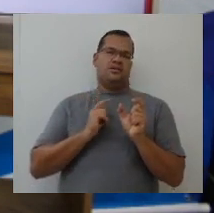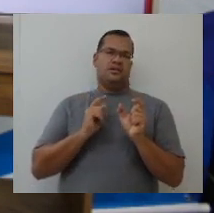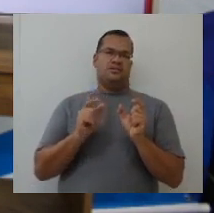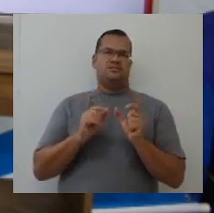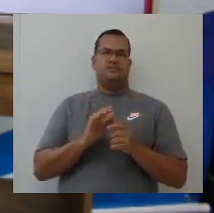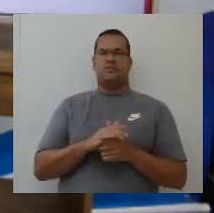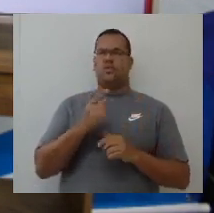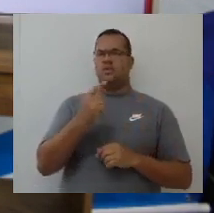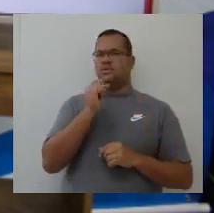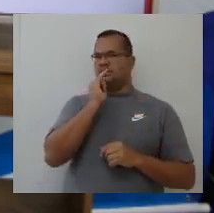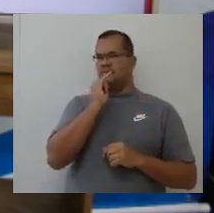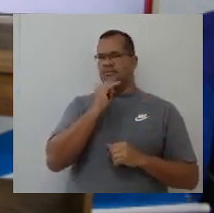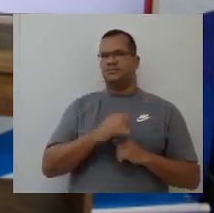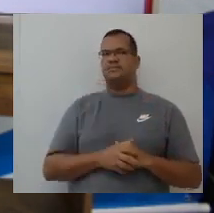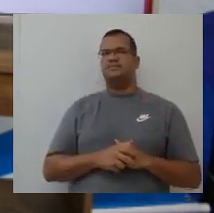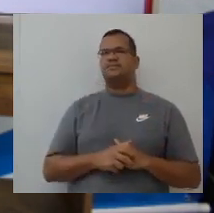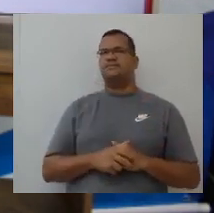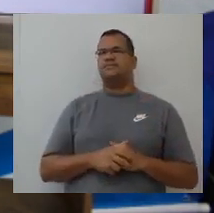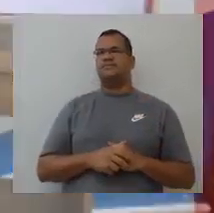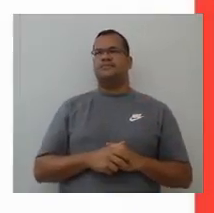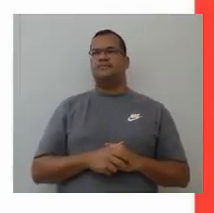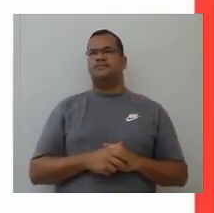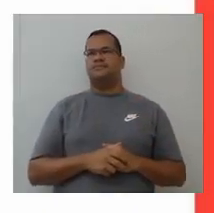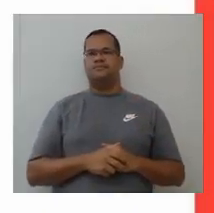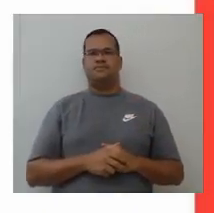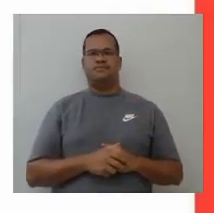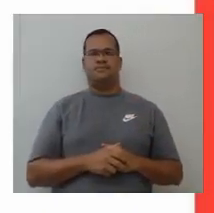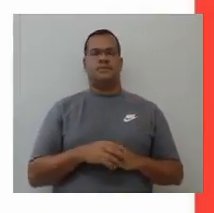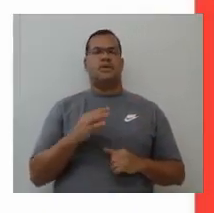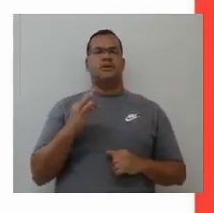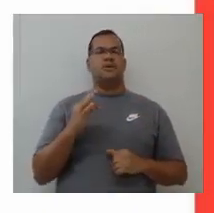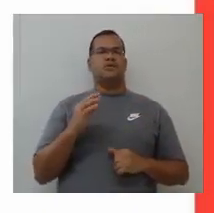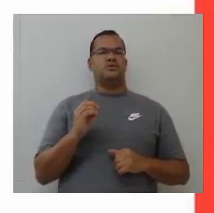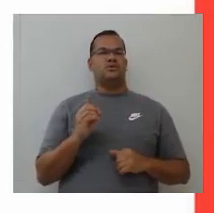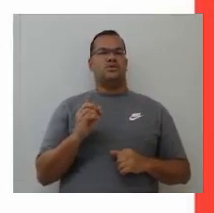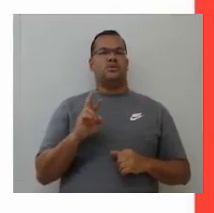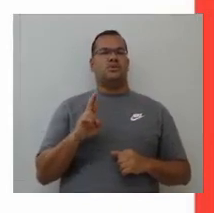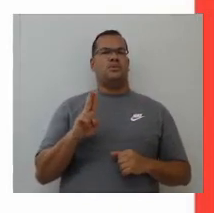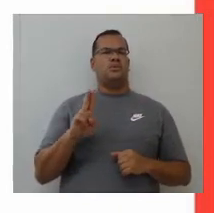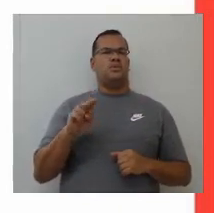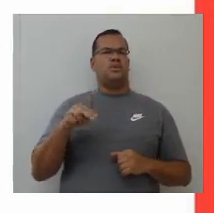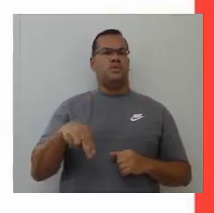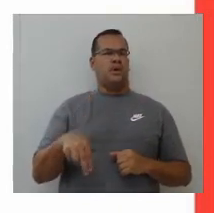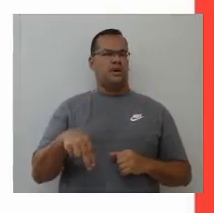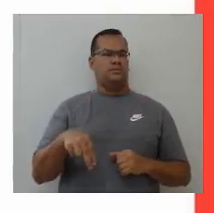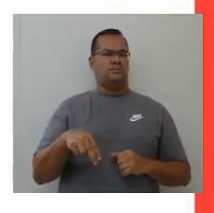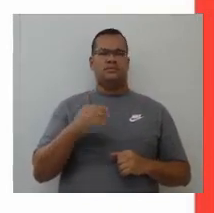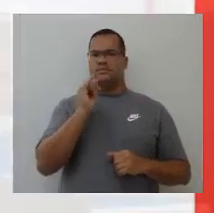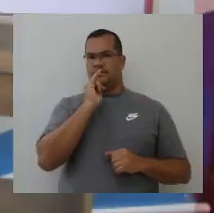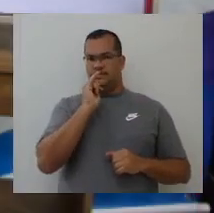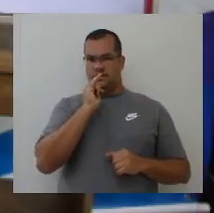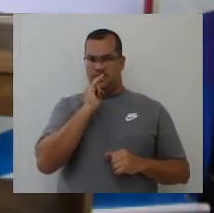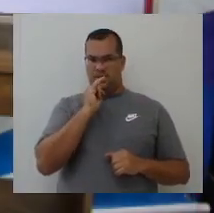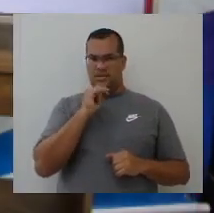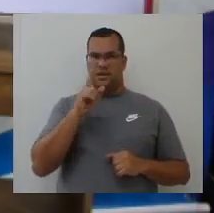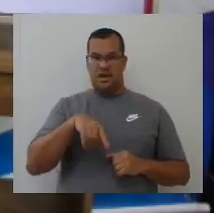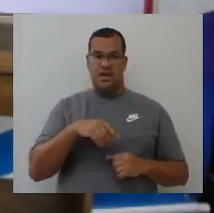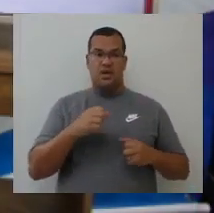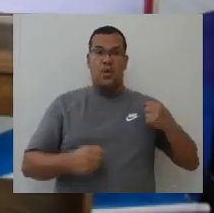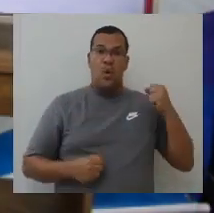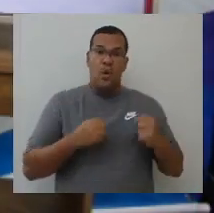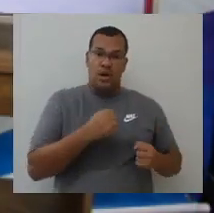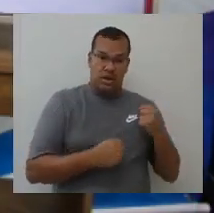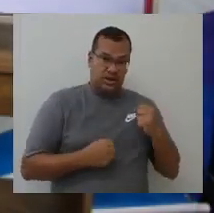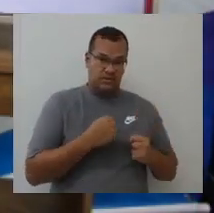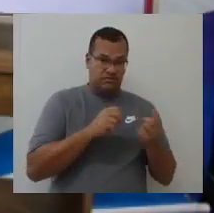Vamos ver um exemplo aqui, ó. Eu tenho to run. To run. To run significa correr. Olha